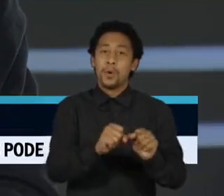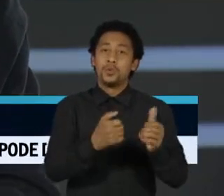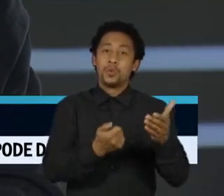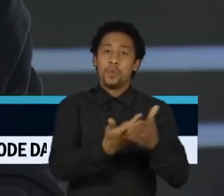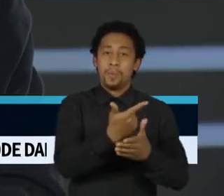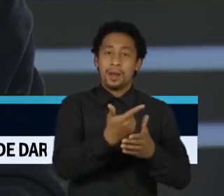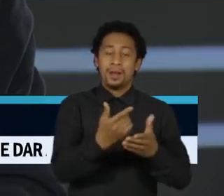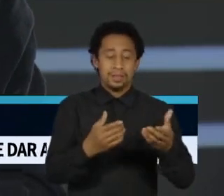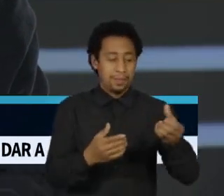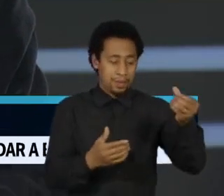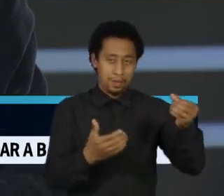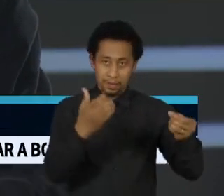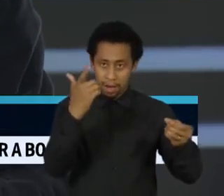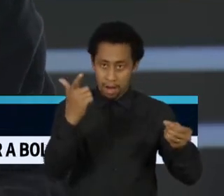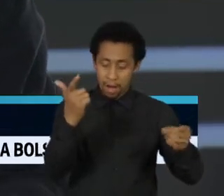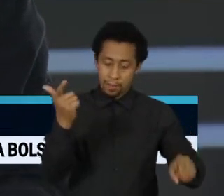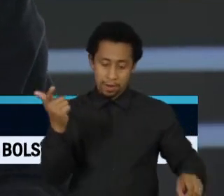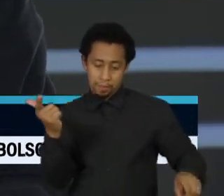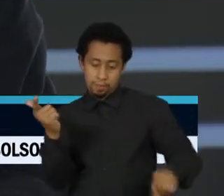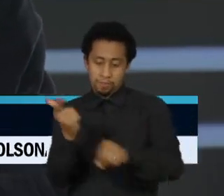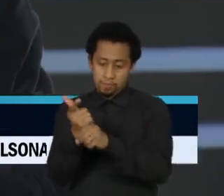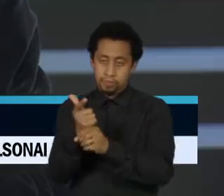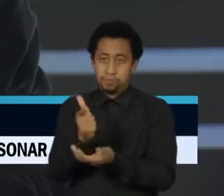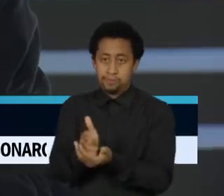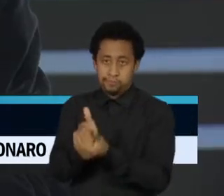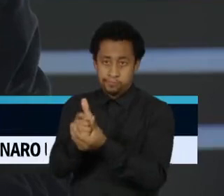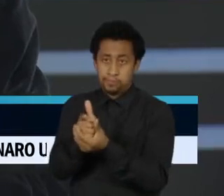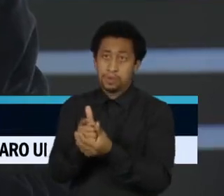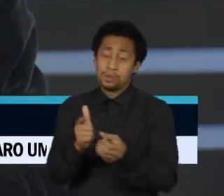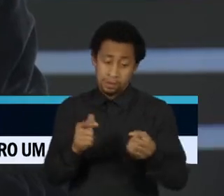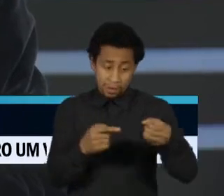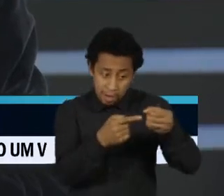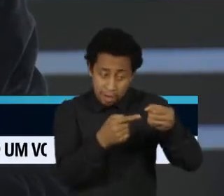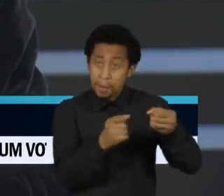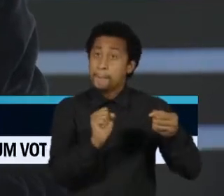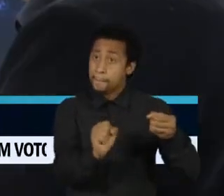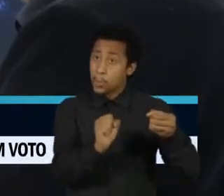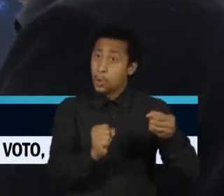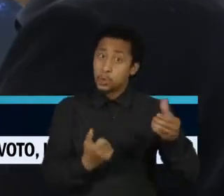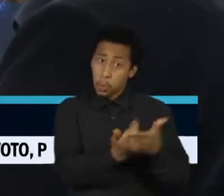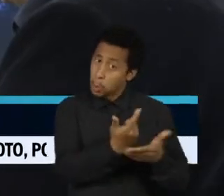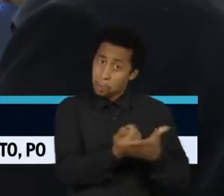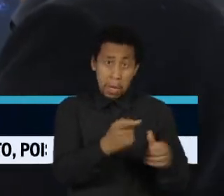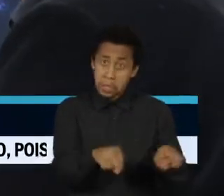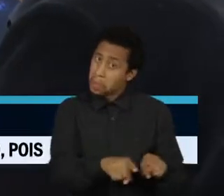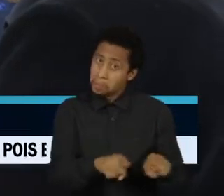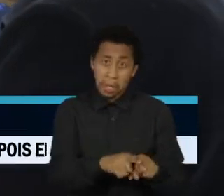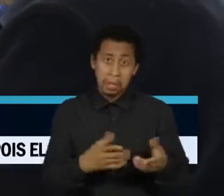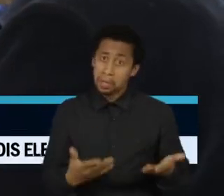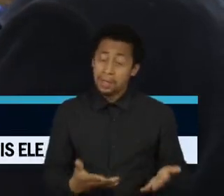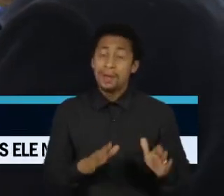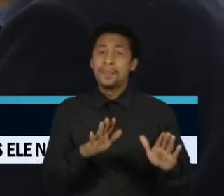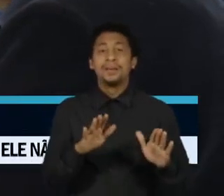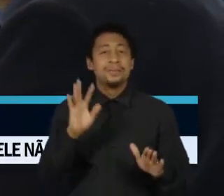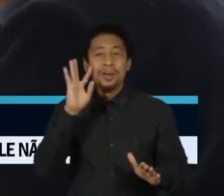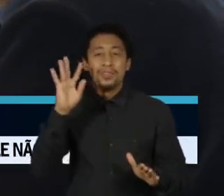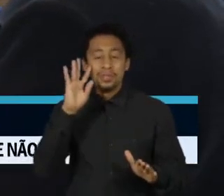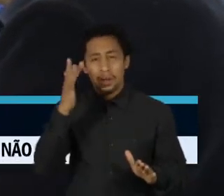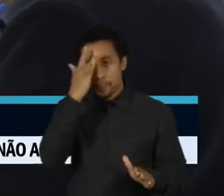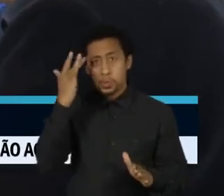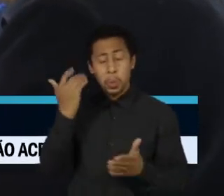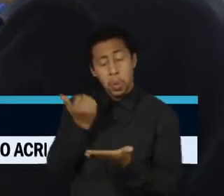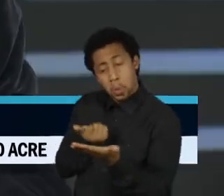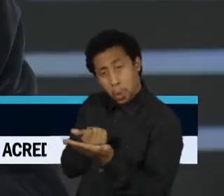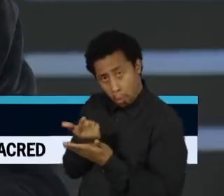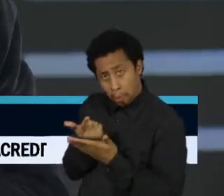controlados. As armas também são controláveis, mas desde que o cidadão raspe a numeração, ela passa a ficar sem controle.